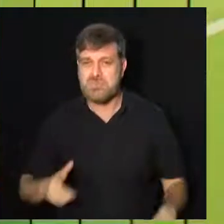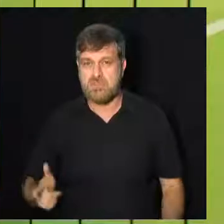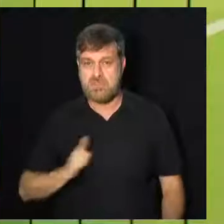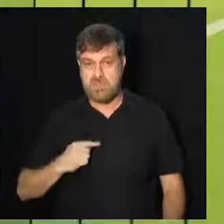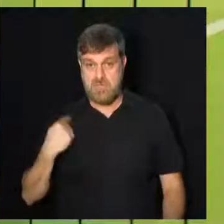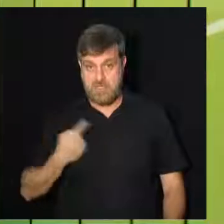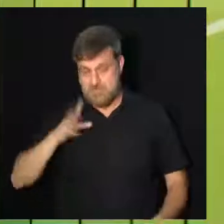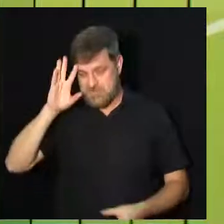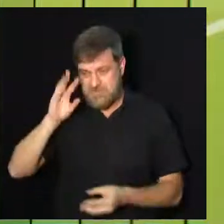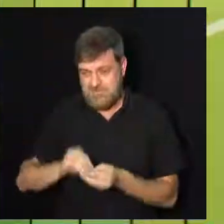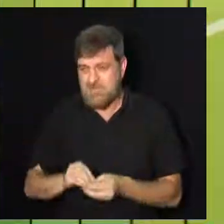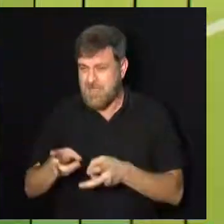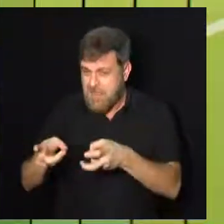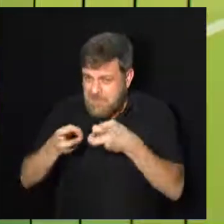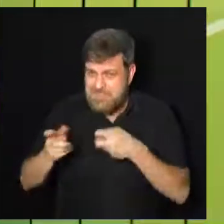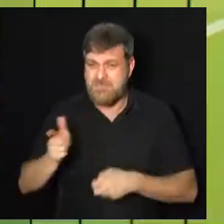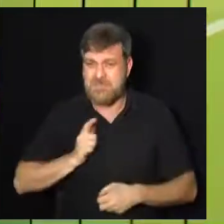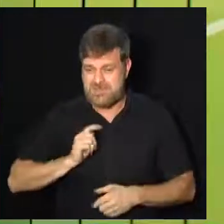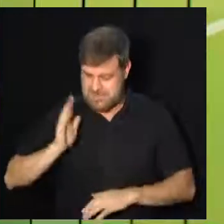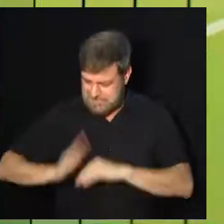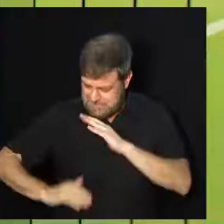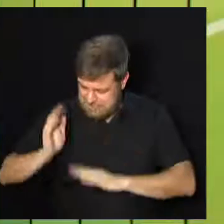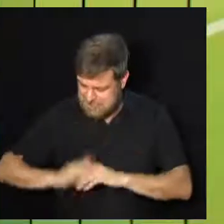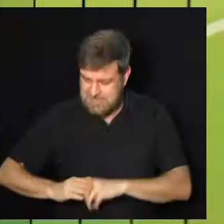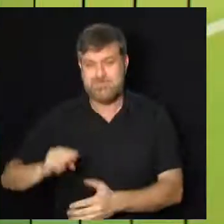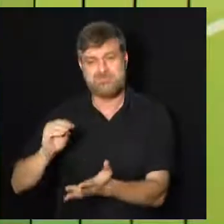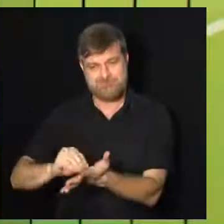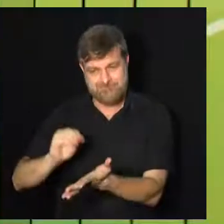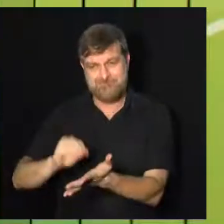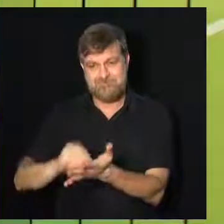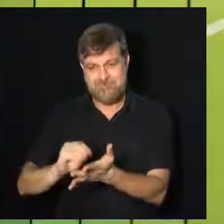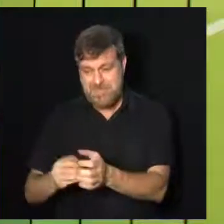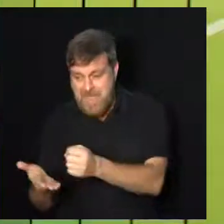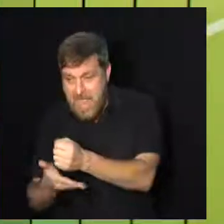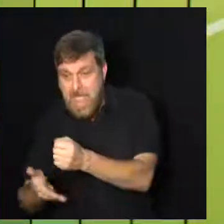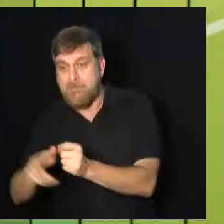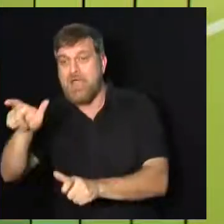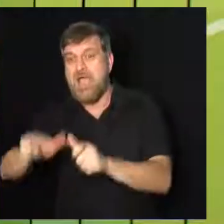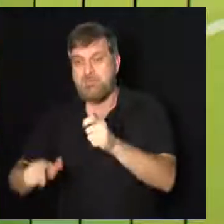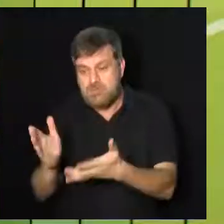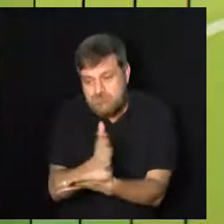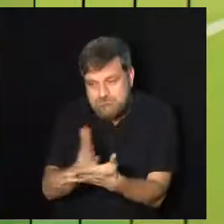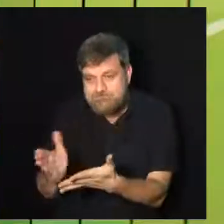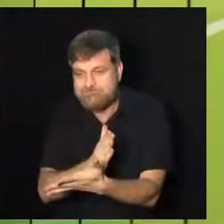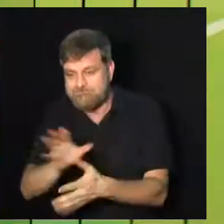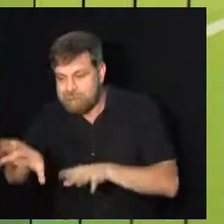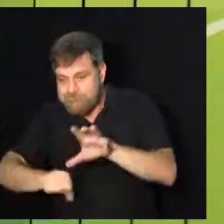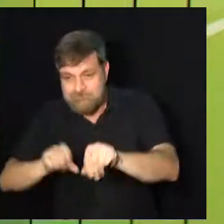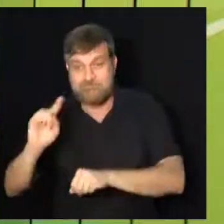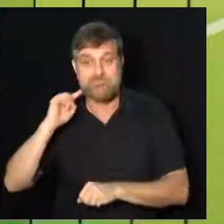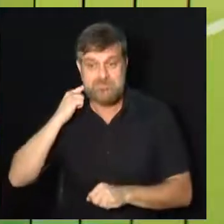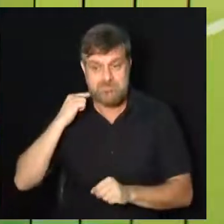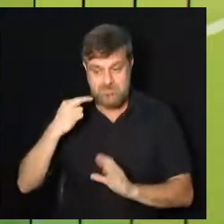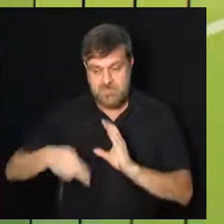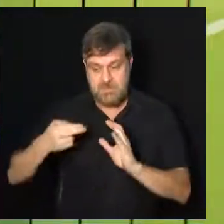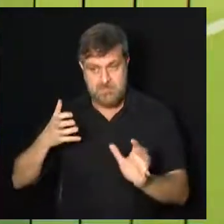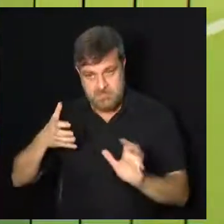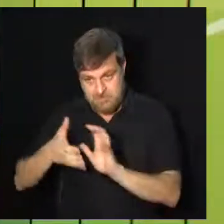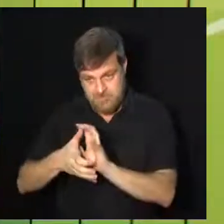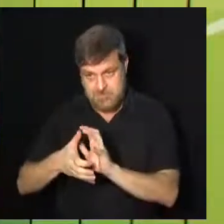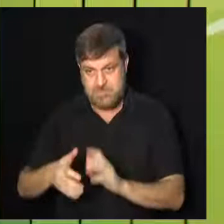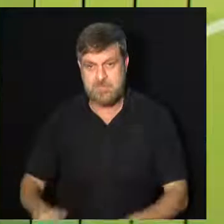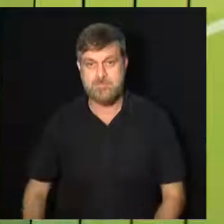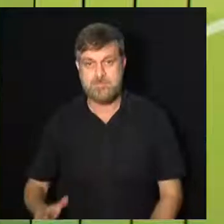que a gente vê que ainda há muito o que fazer e o papel fundamental dos catadores para a política de resíduos sólidos.